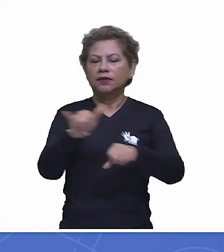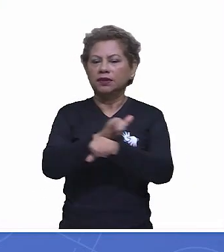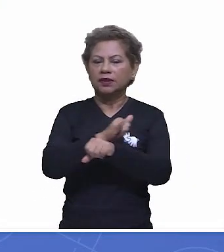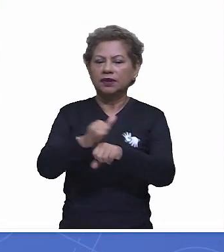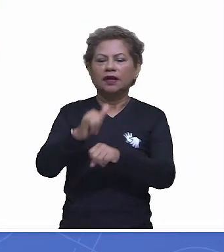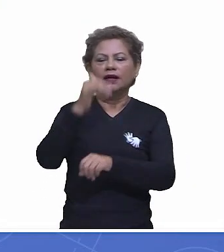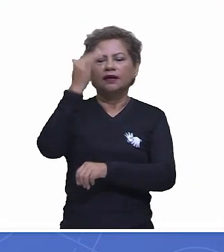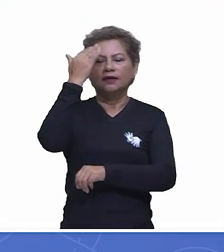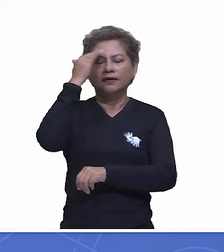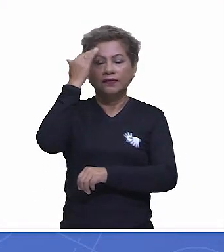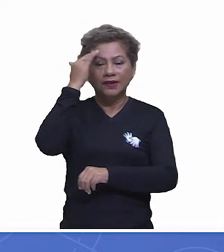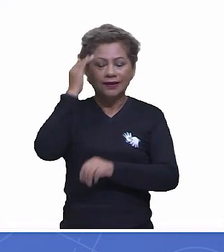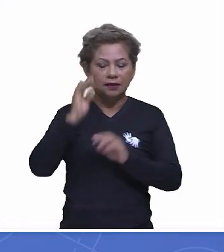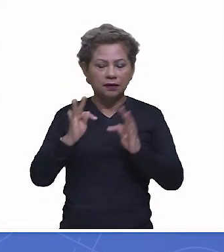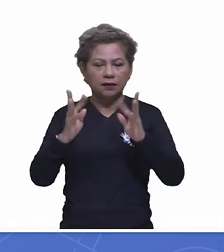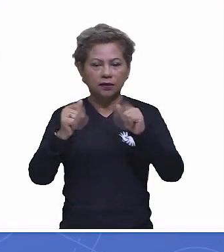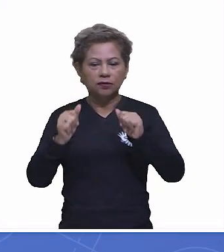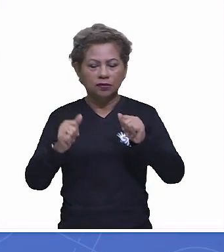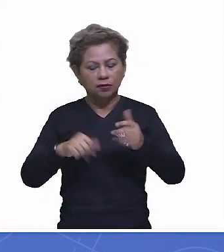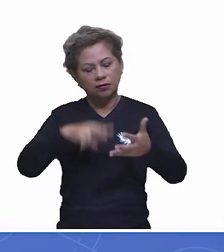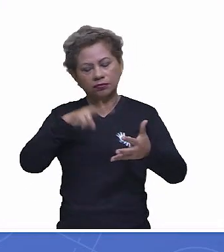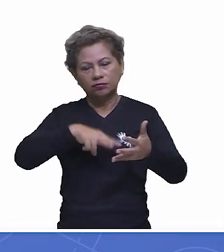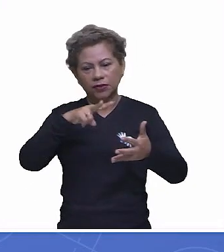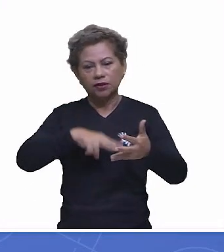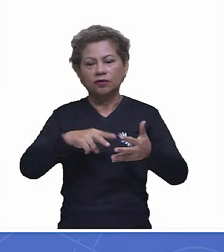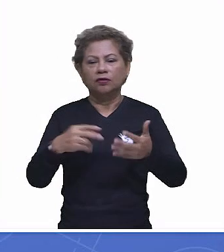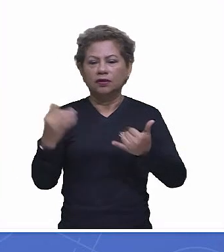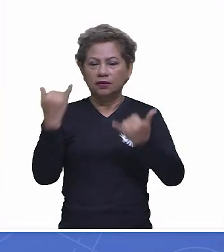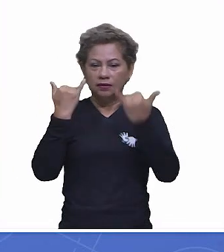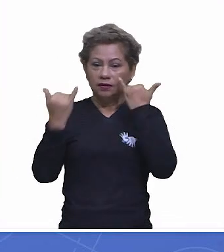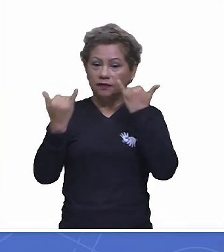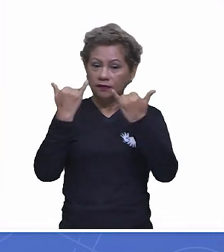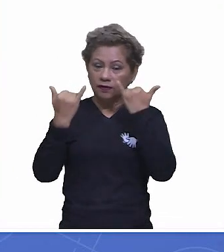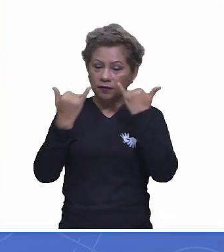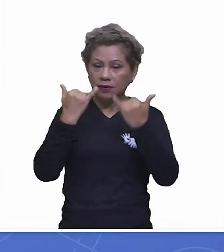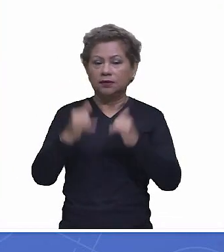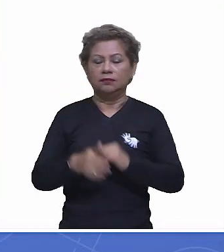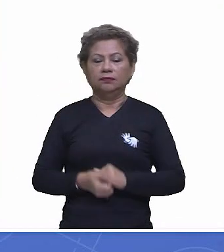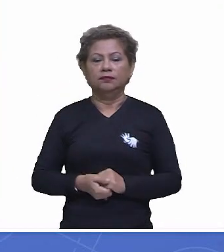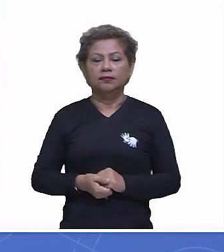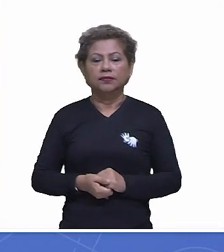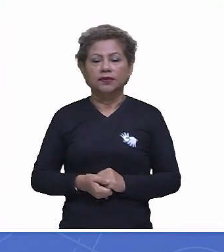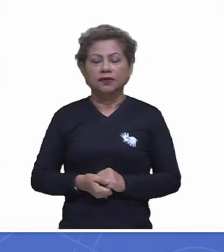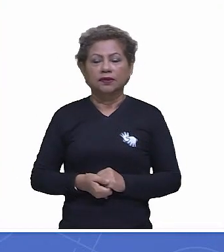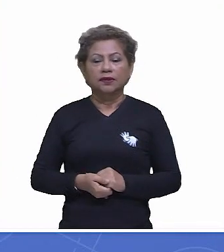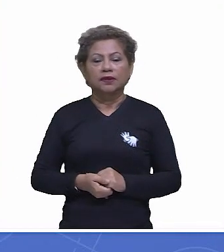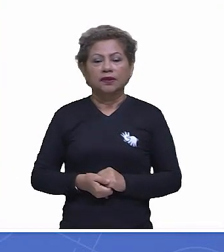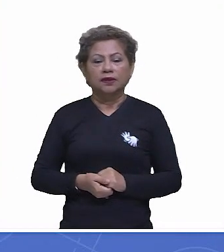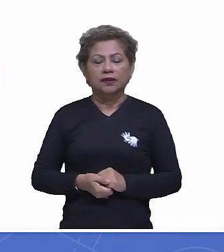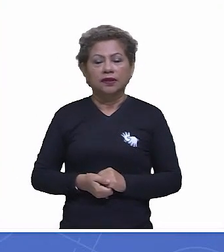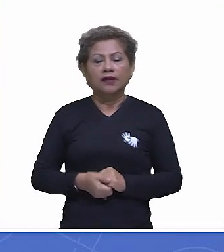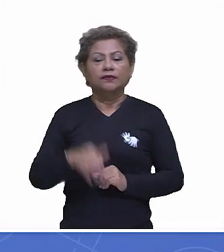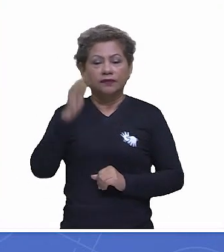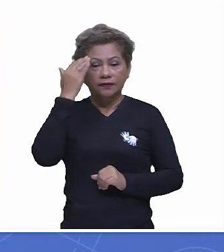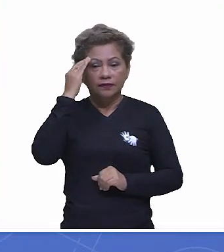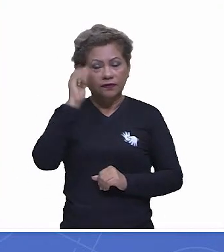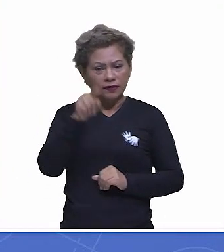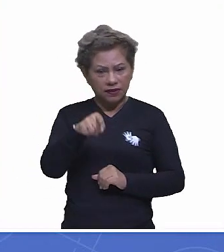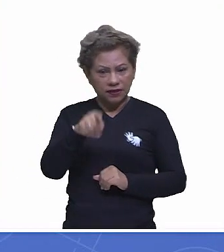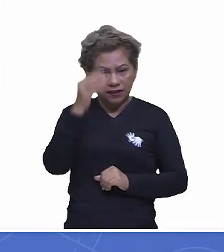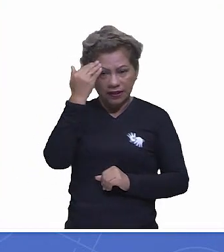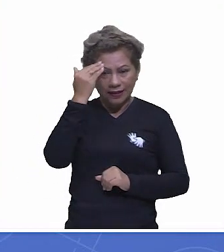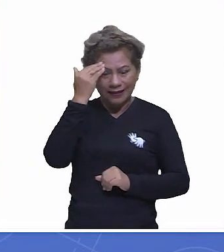teoricamente, cada parágrafo vai ter uma informação a ser debatida nesse parágrafo. E há uma chance muito grande dessa informação estar